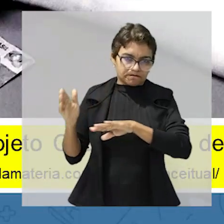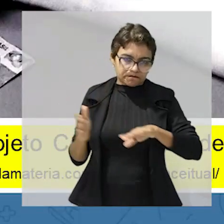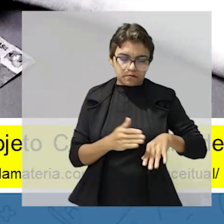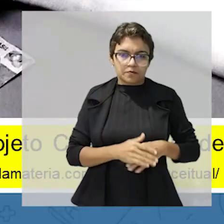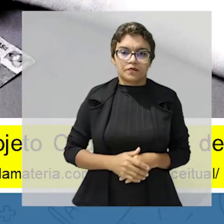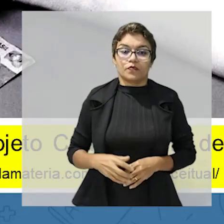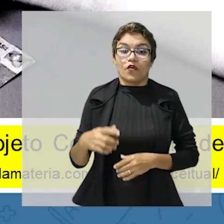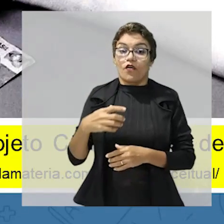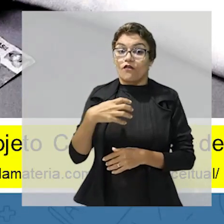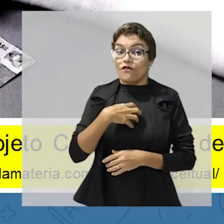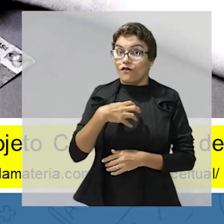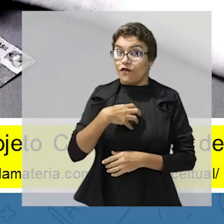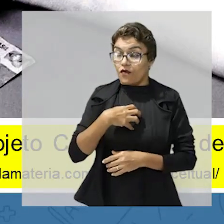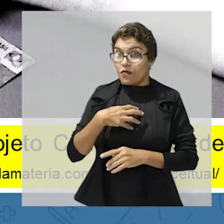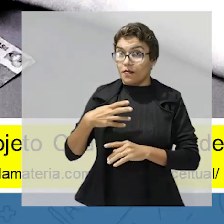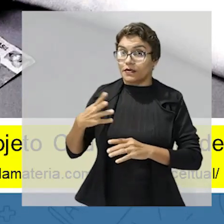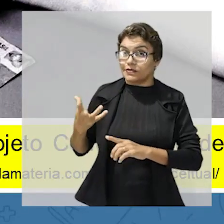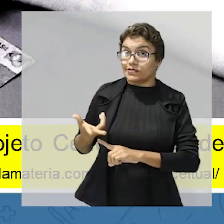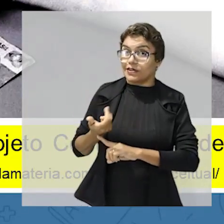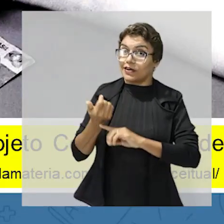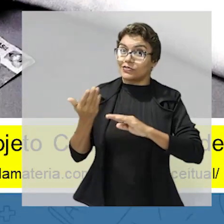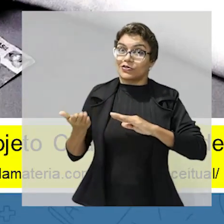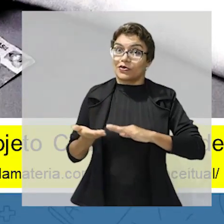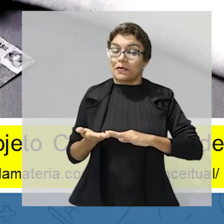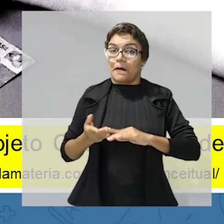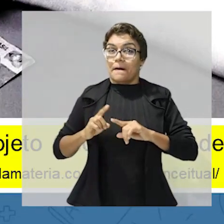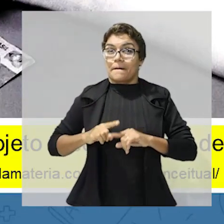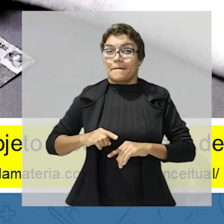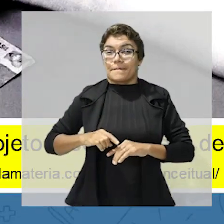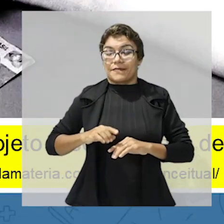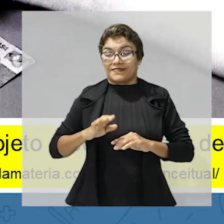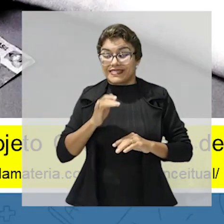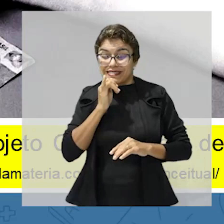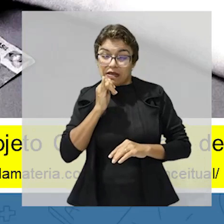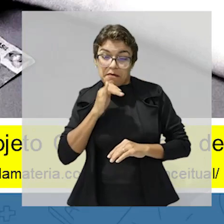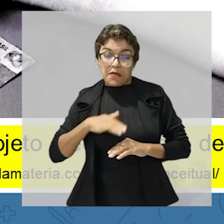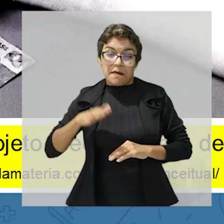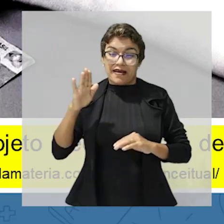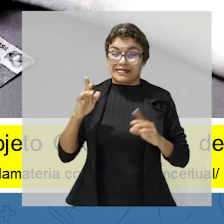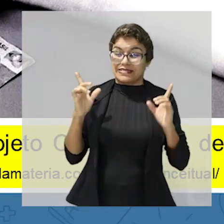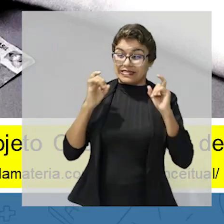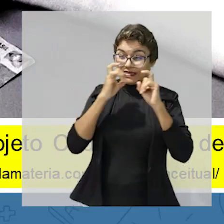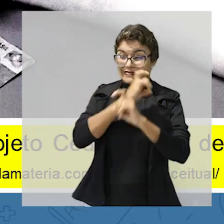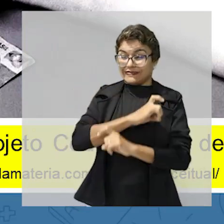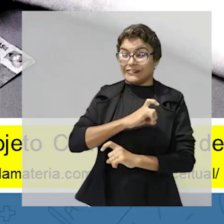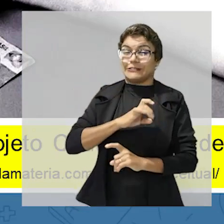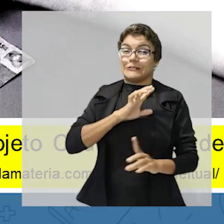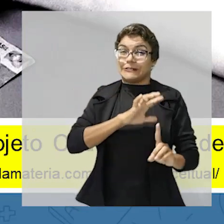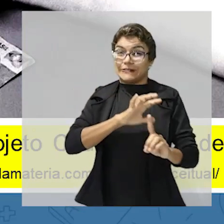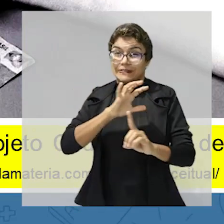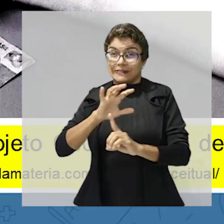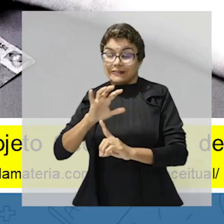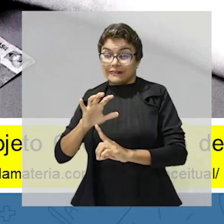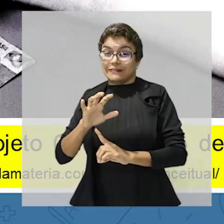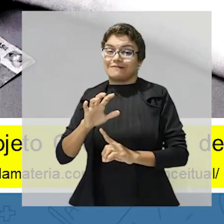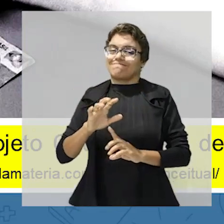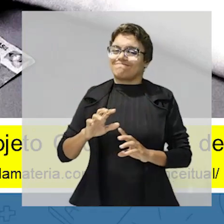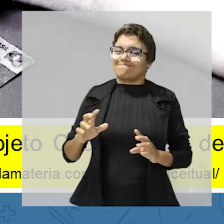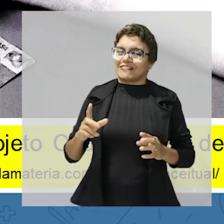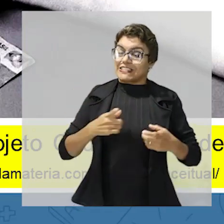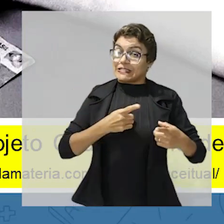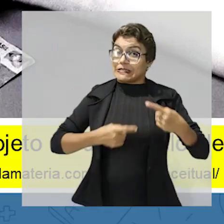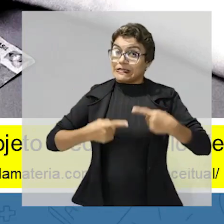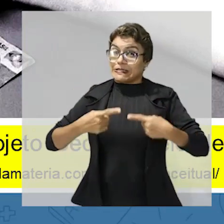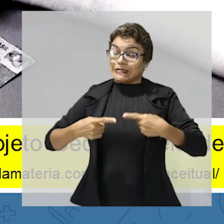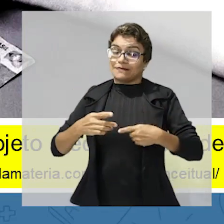formas de arte contemporânea mais complicadas e que causam mais polêmicas. Eu gosto muito da ideia de arte conceitual, até